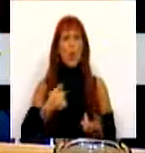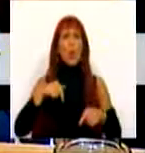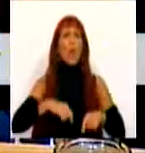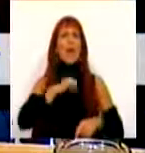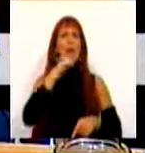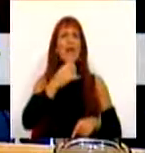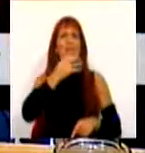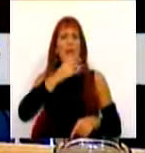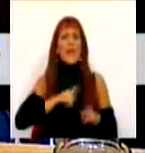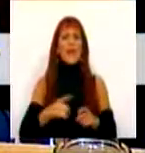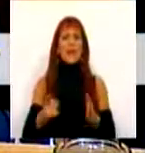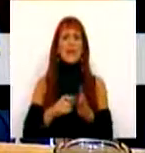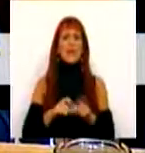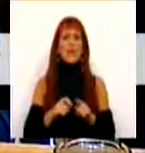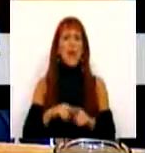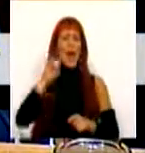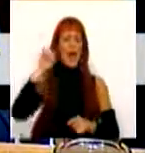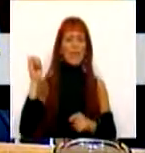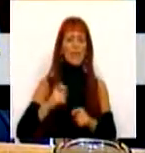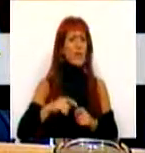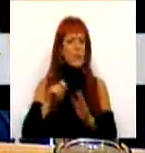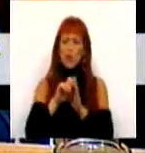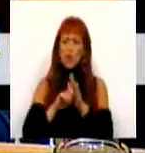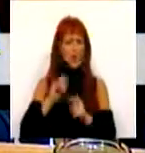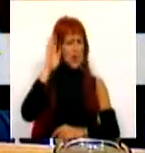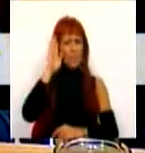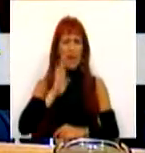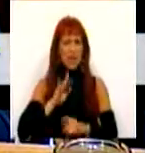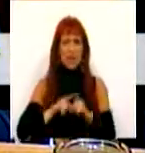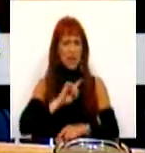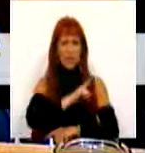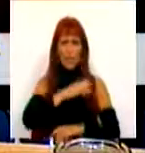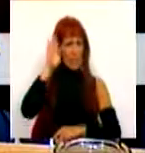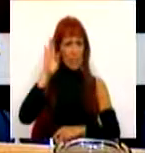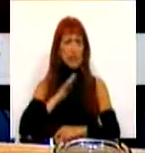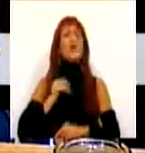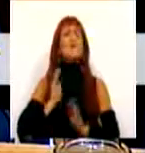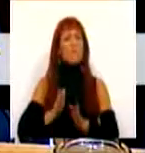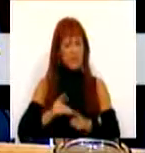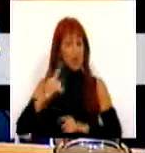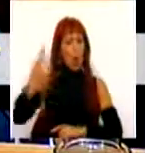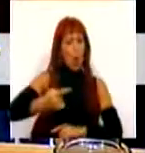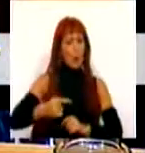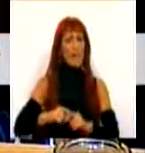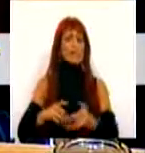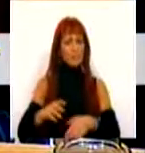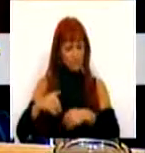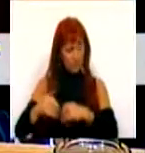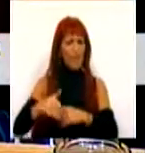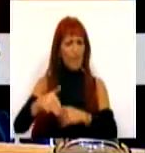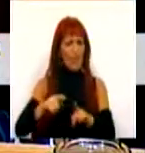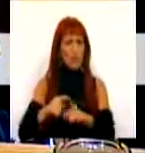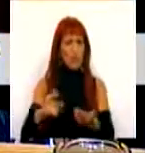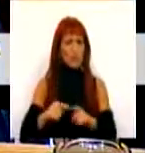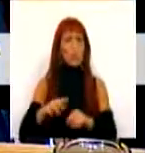ainda a falar da necessária revisão dos estatutos militares das Forças Armadas, que vai ter obrigatoriamente lugar, veremos,